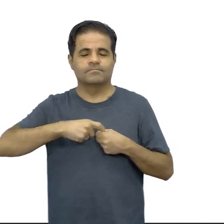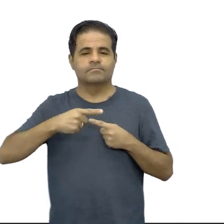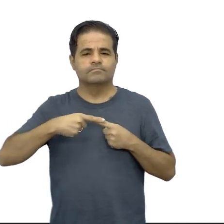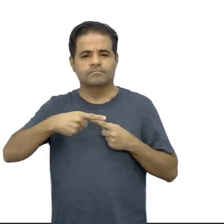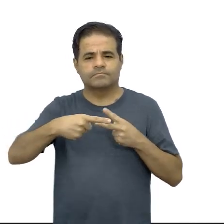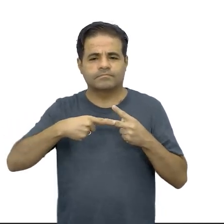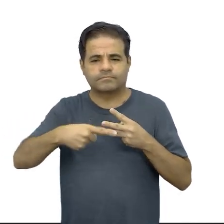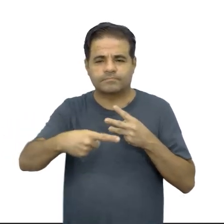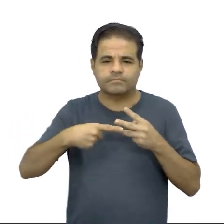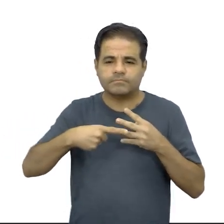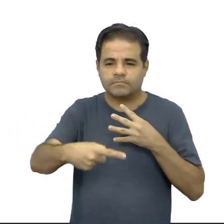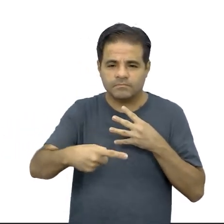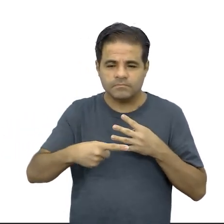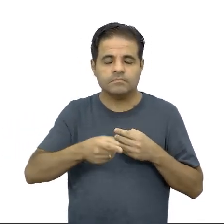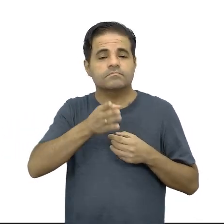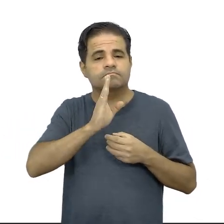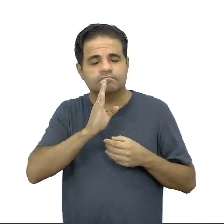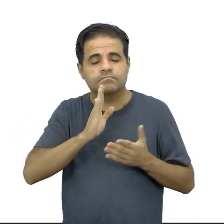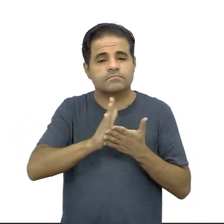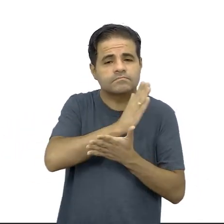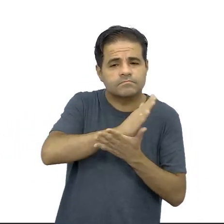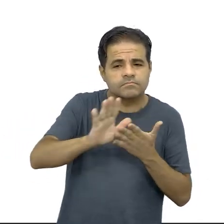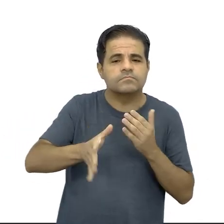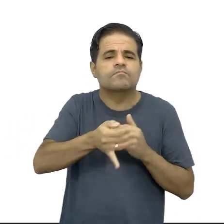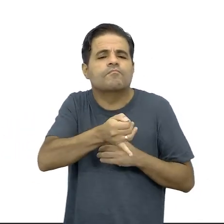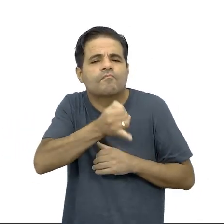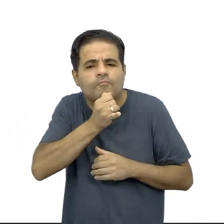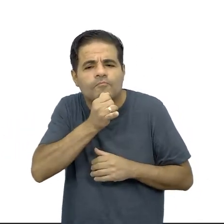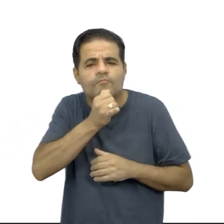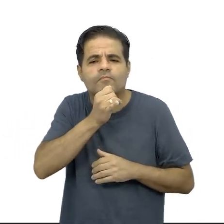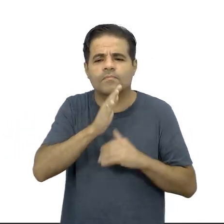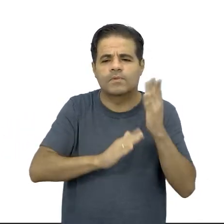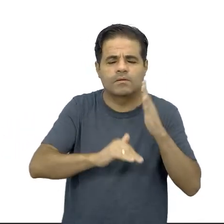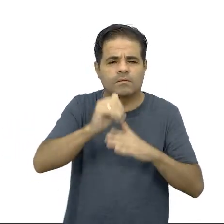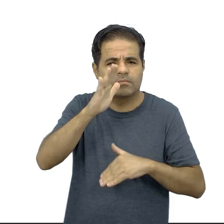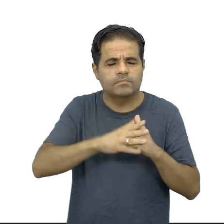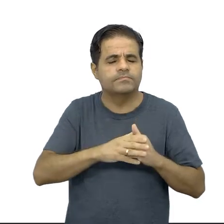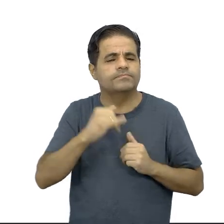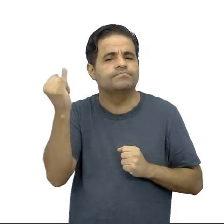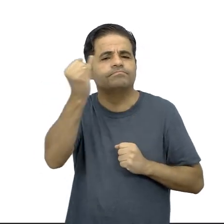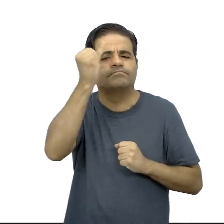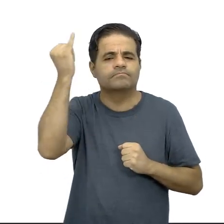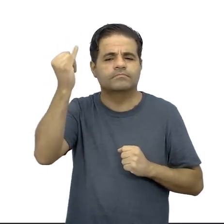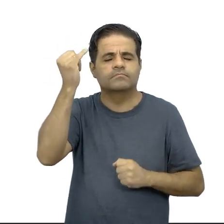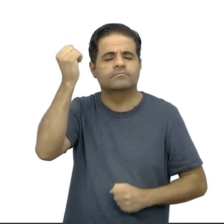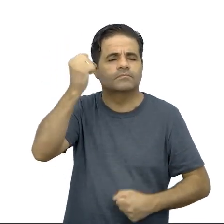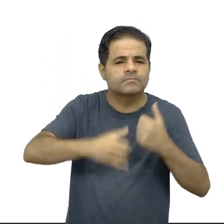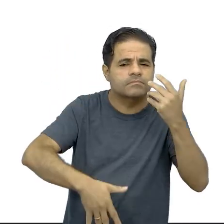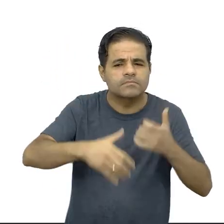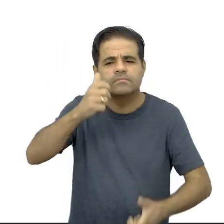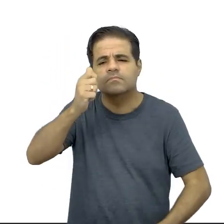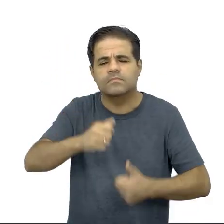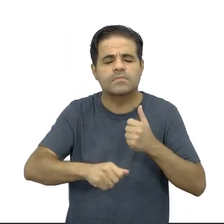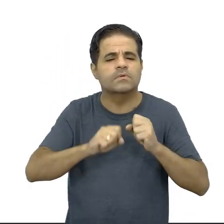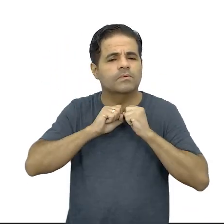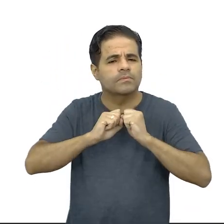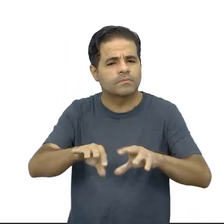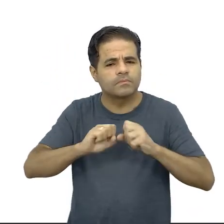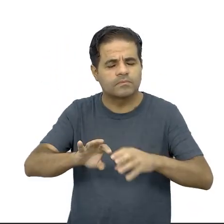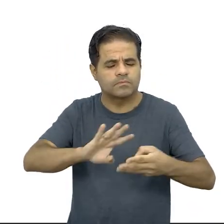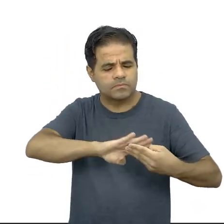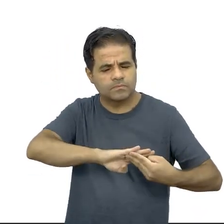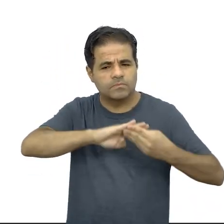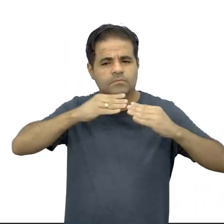retomaremos na de hoje, né, conhecendo alguns exemplos de habilidades essenciais que podem ser trabalhadas no ensino de